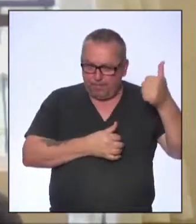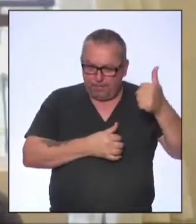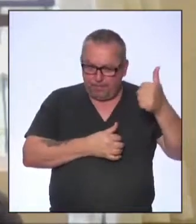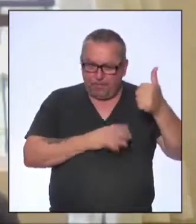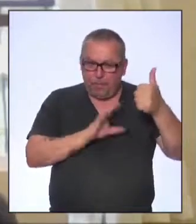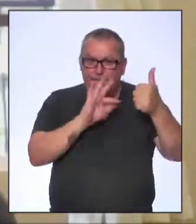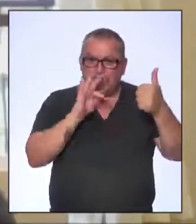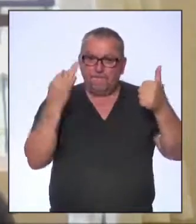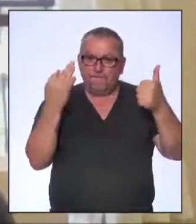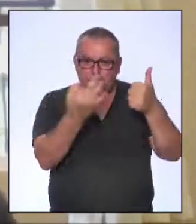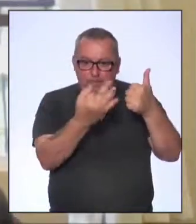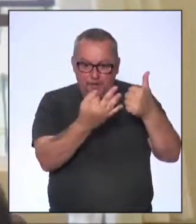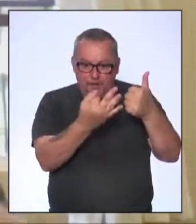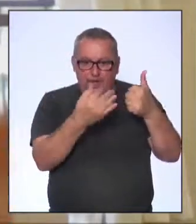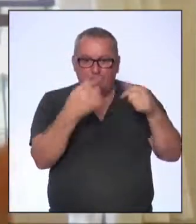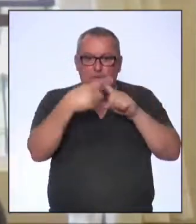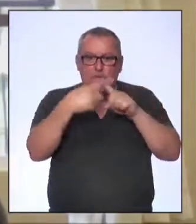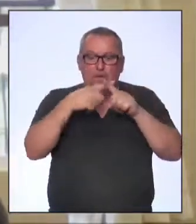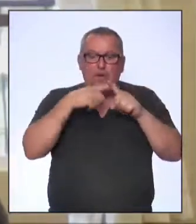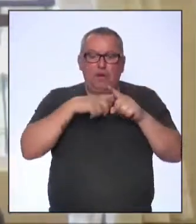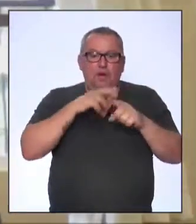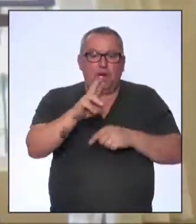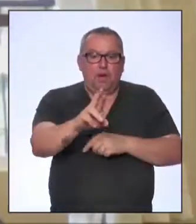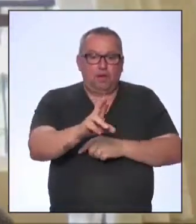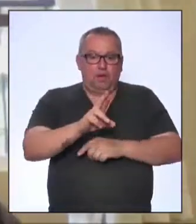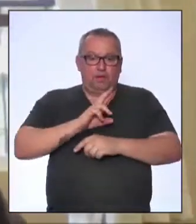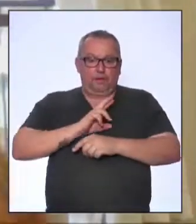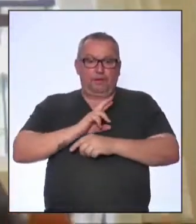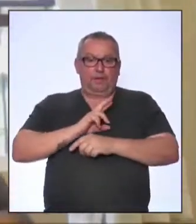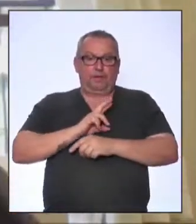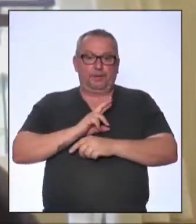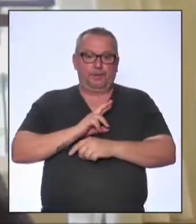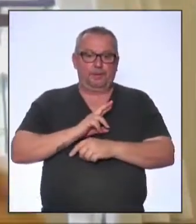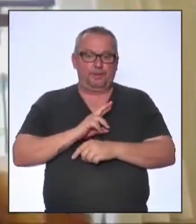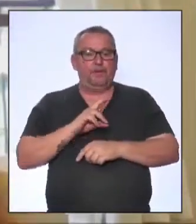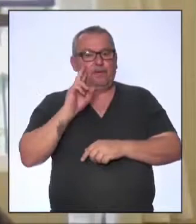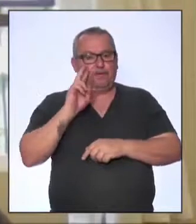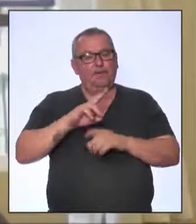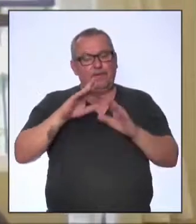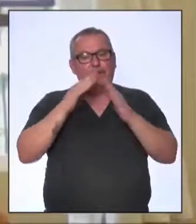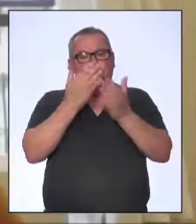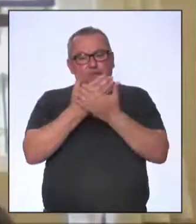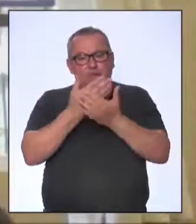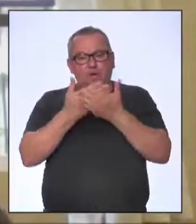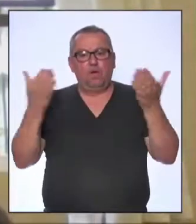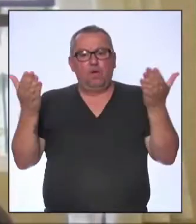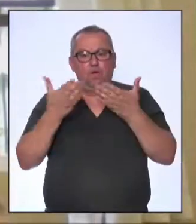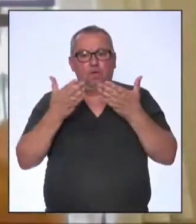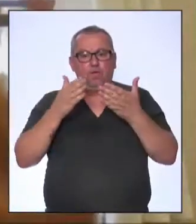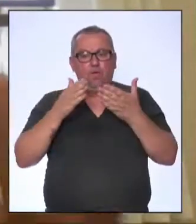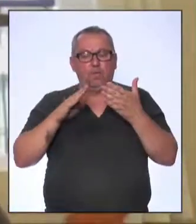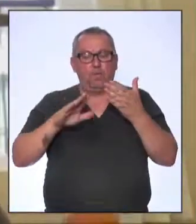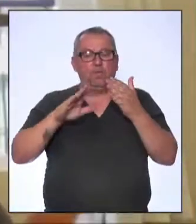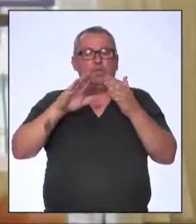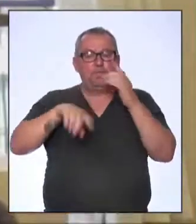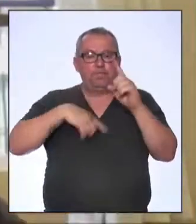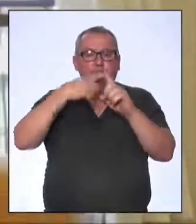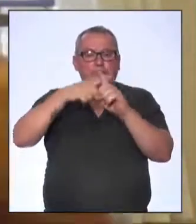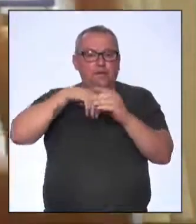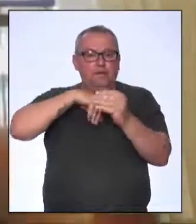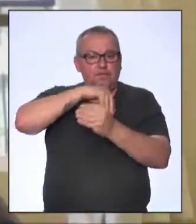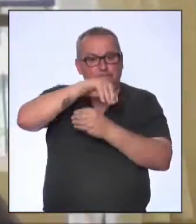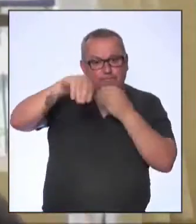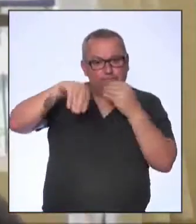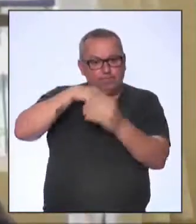essa sociedade, porque com elas a gente tem o retorno. Lógico que nas escolas hoje, quanto mais o envolvimento do aluno